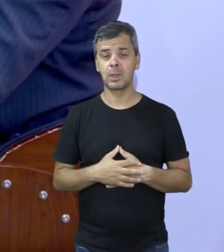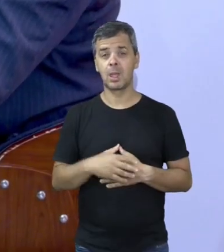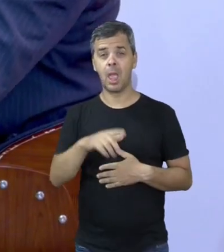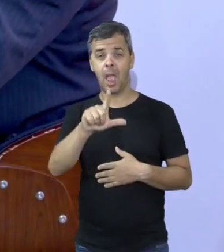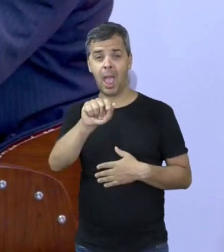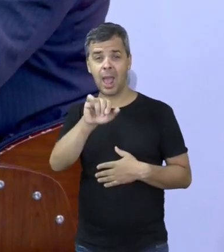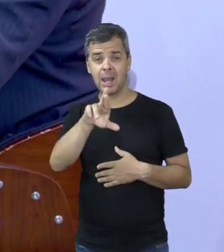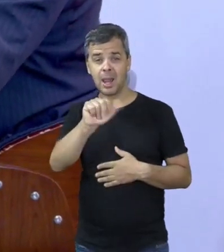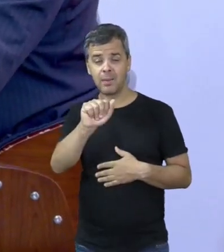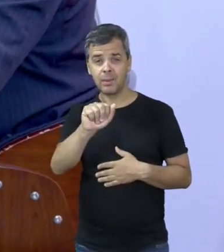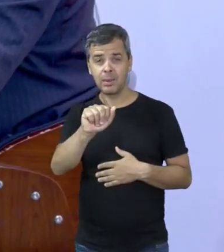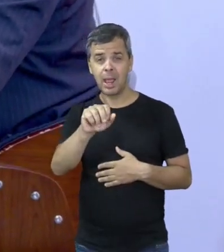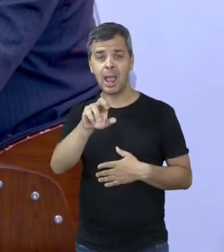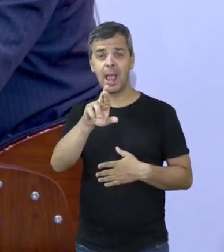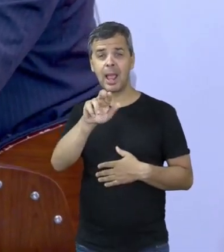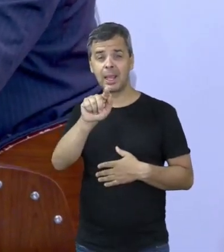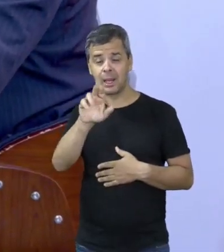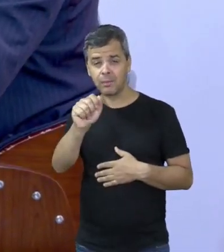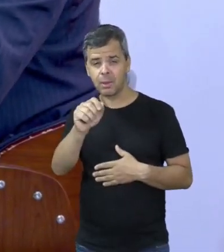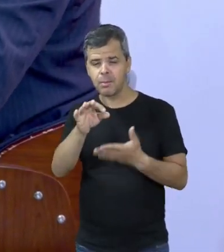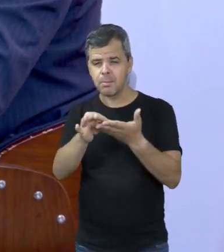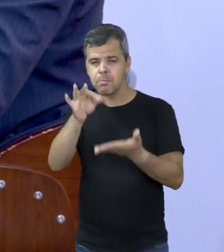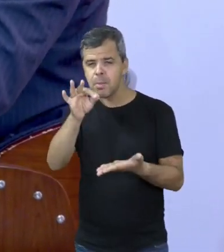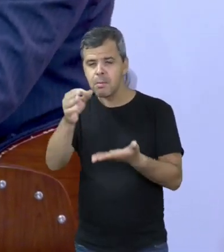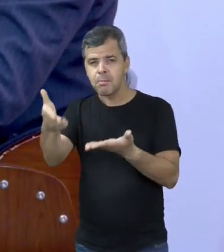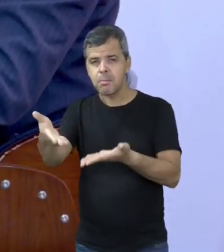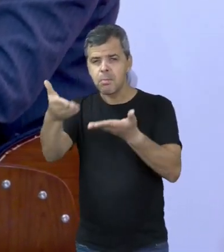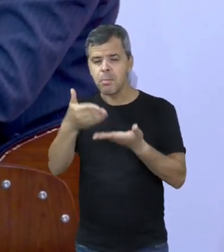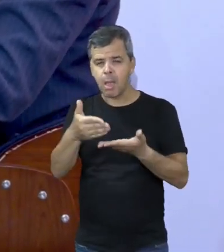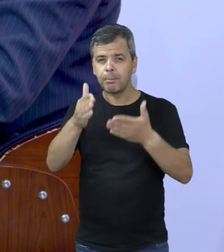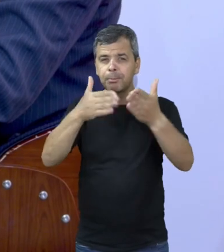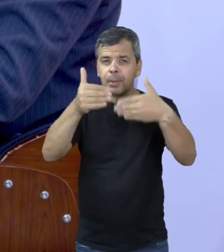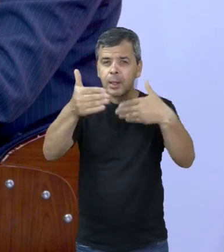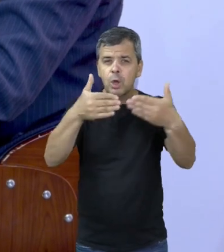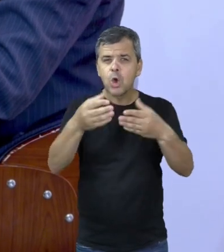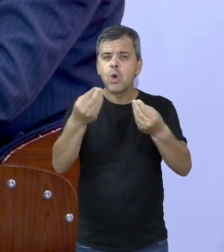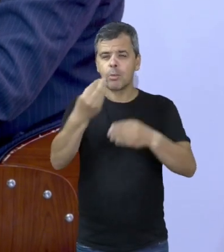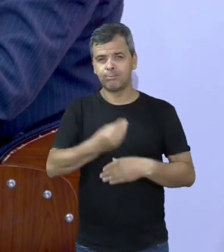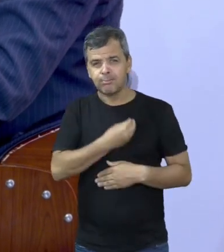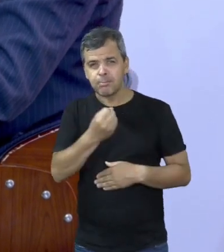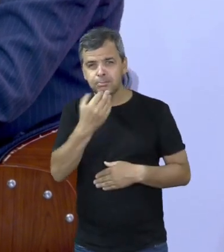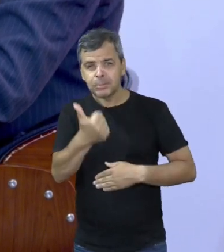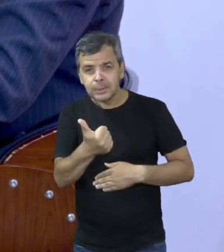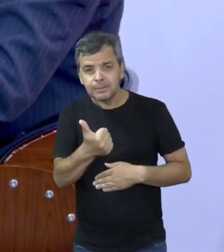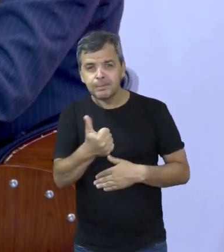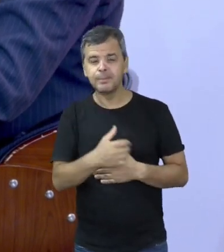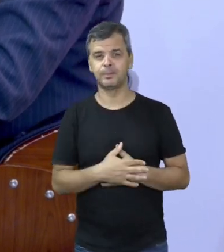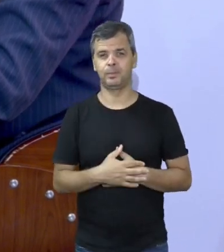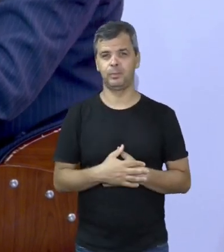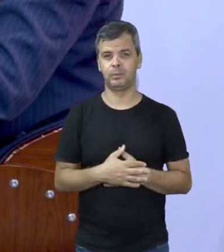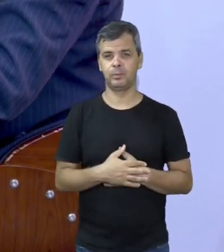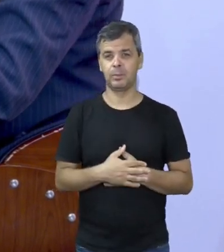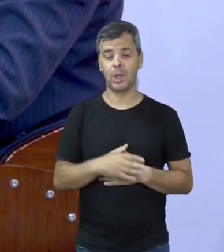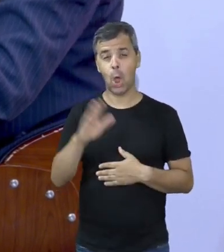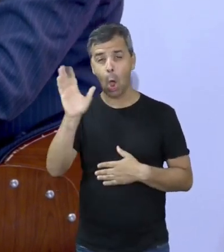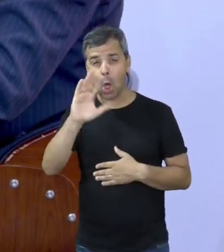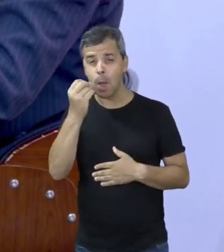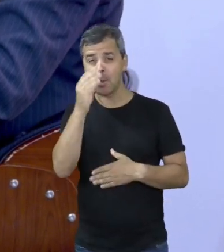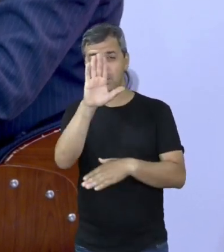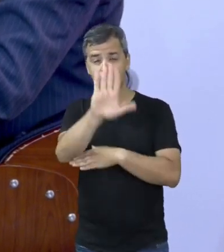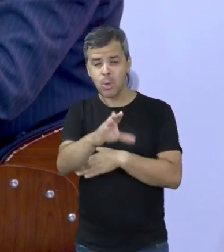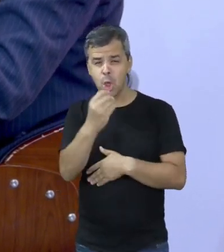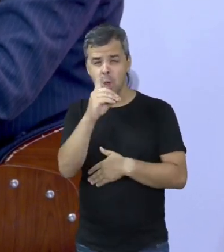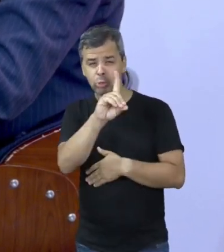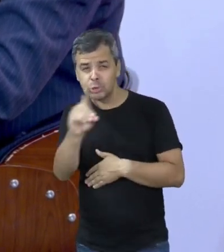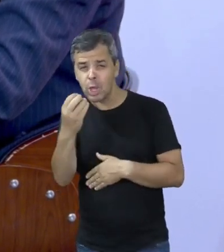Alícia Krieger, seja bem-vinda ao Café PT, muito bom poder falar com você. Como é que você está? Olá, boa tarde, bom